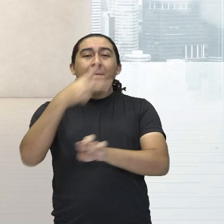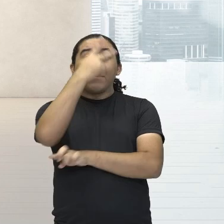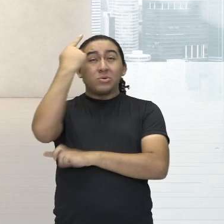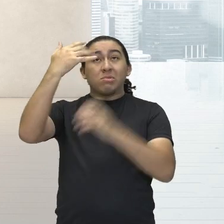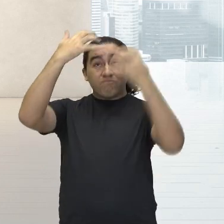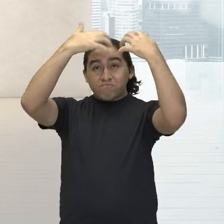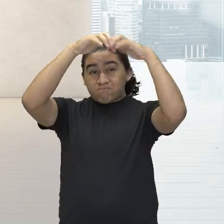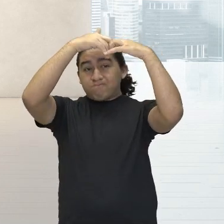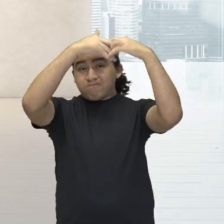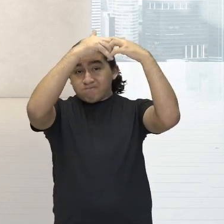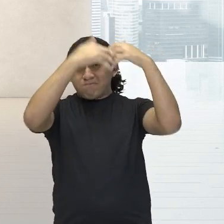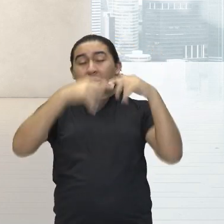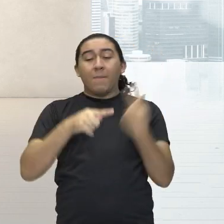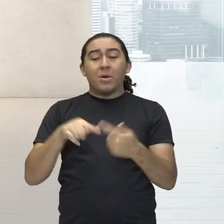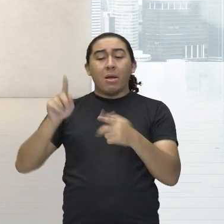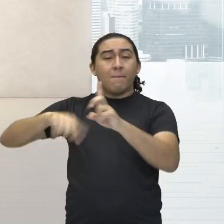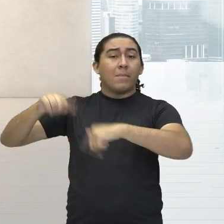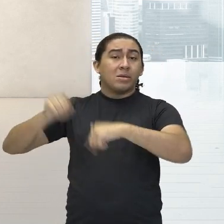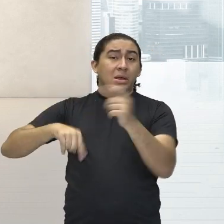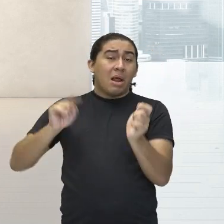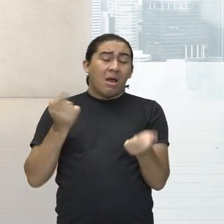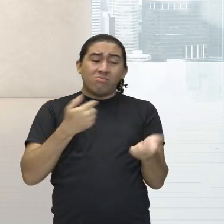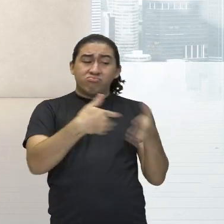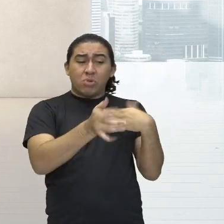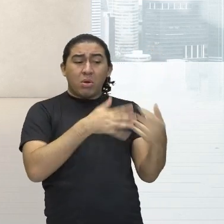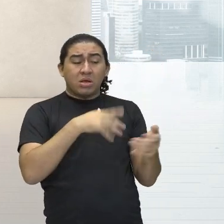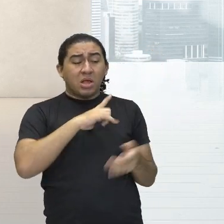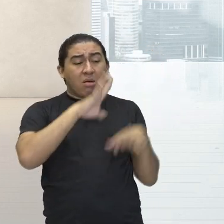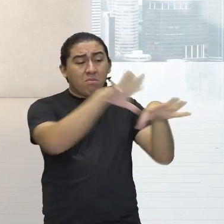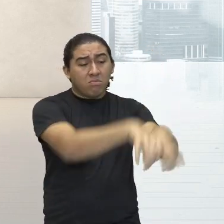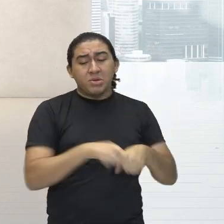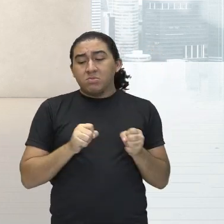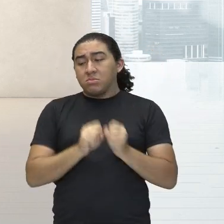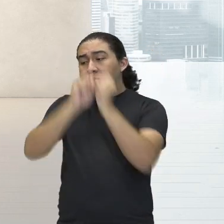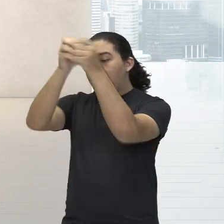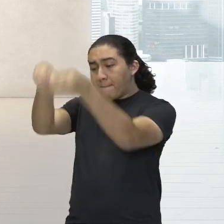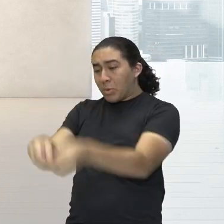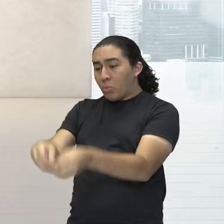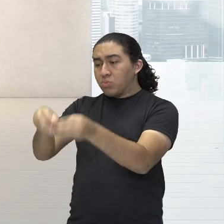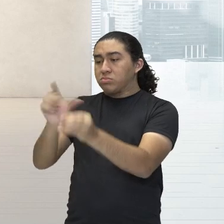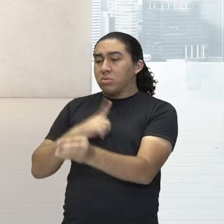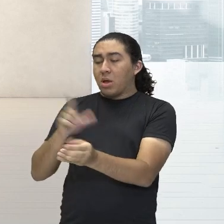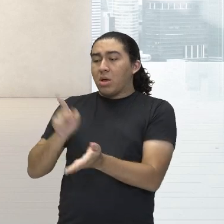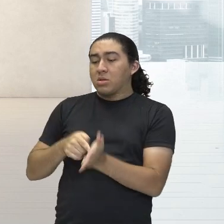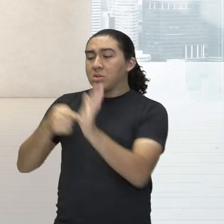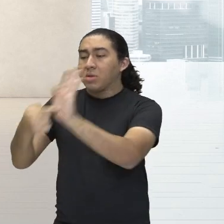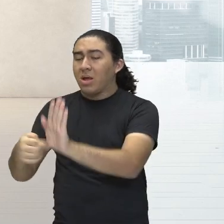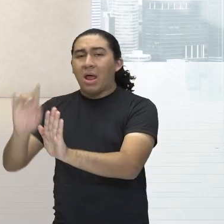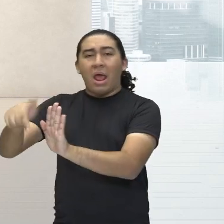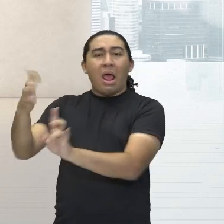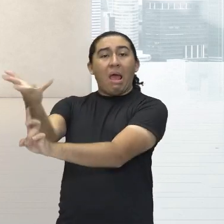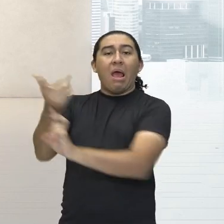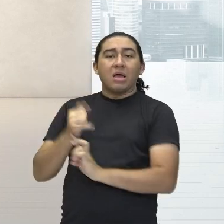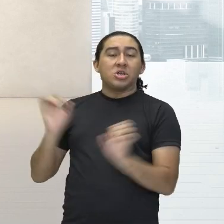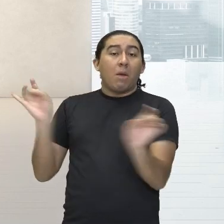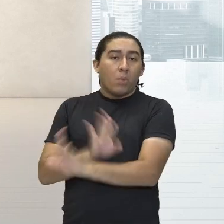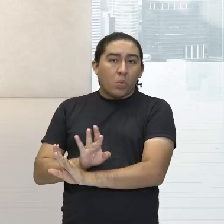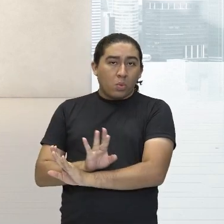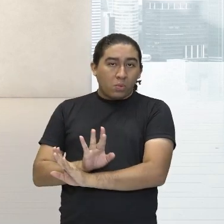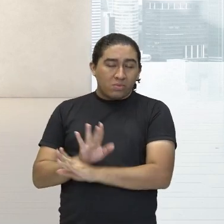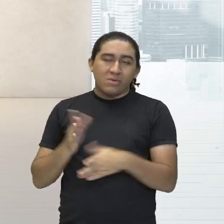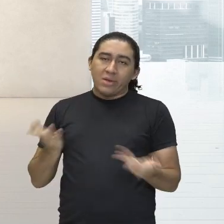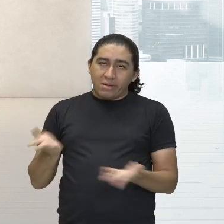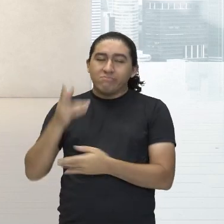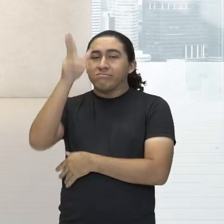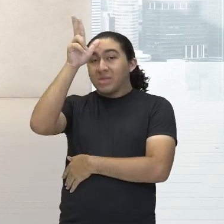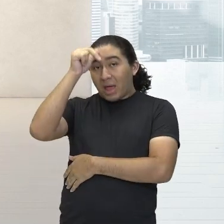um objeto aleatório que colocou-se como uma obra de arte e se expôs para o público. Então, isso é o